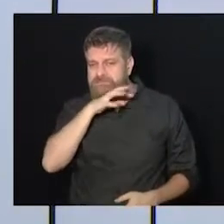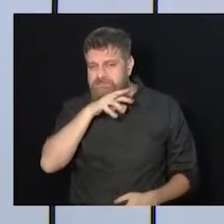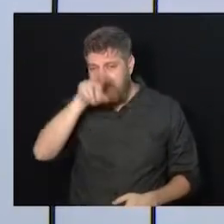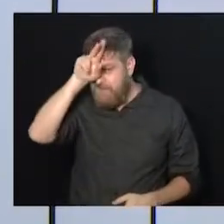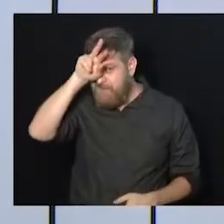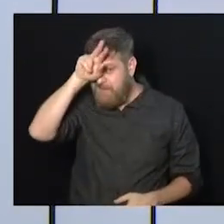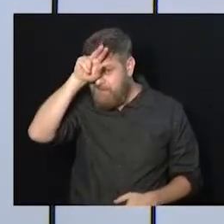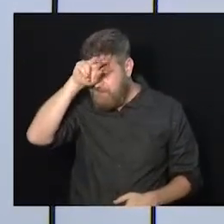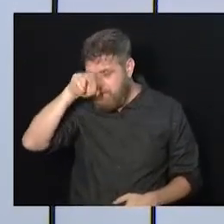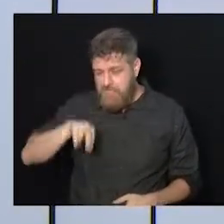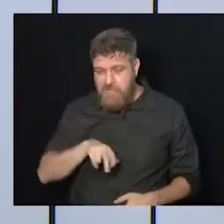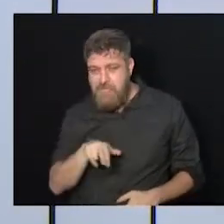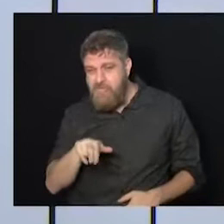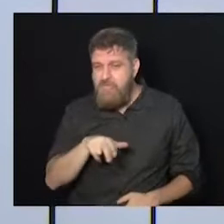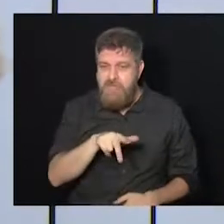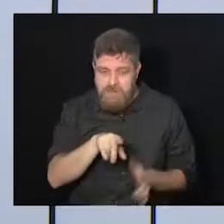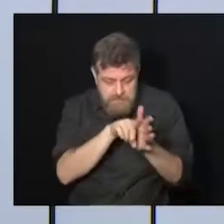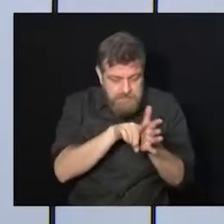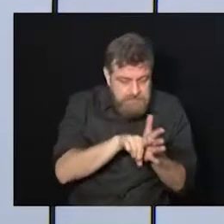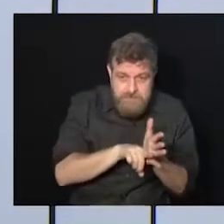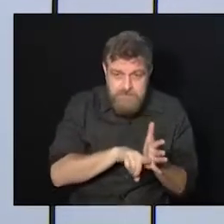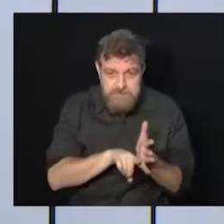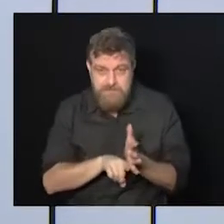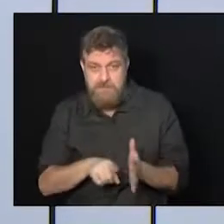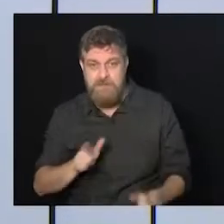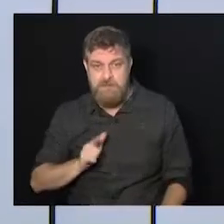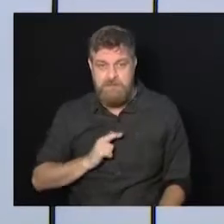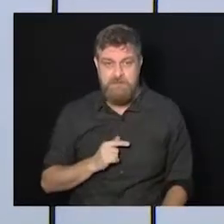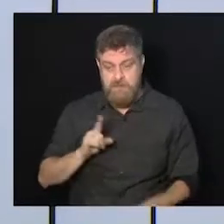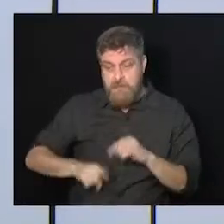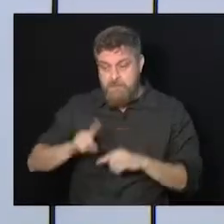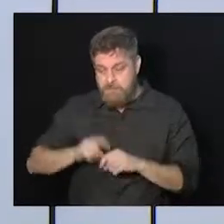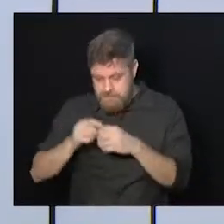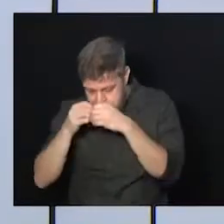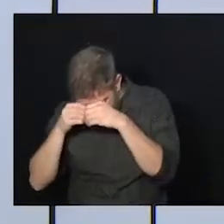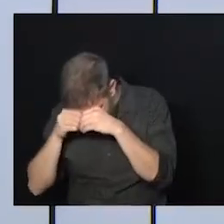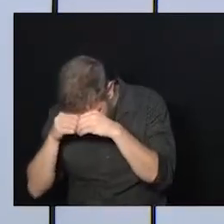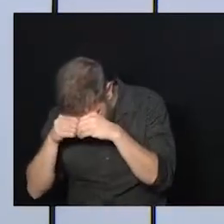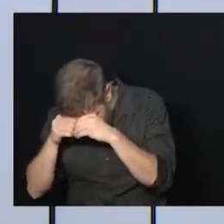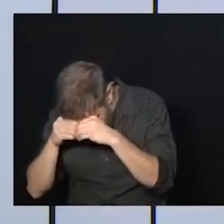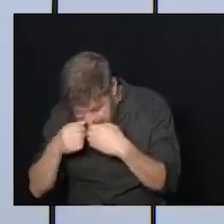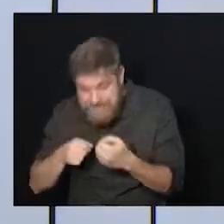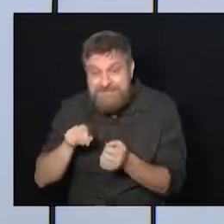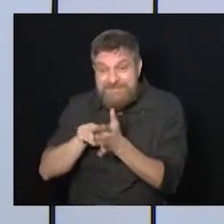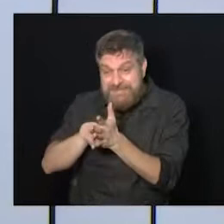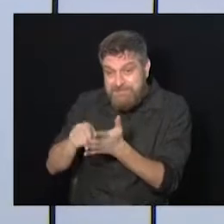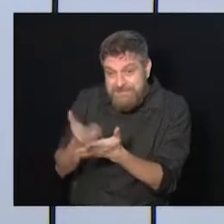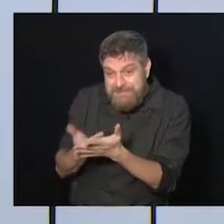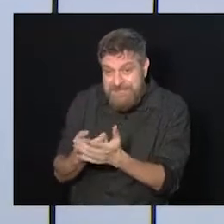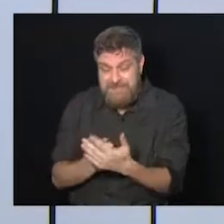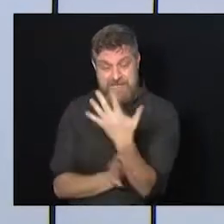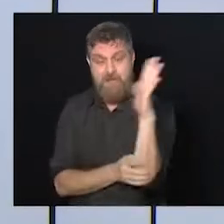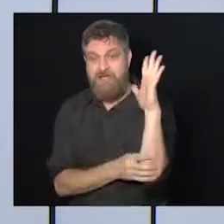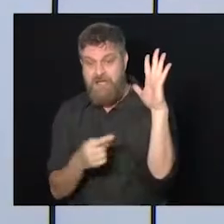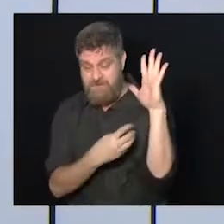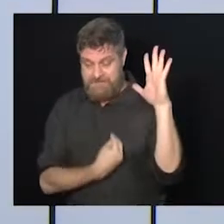insetos, né? Que também podem ser fontes de estudo por substâncias produzidas, né? Então, ela vale muito mais em